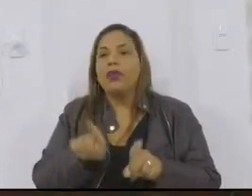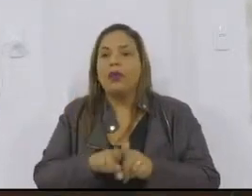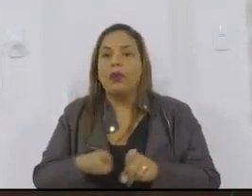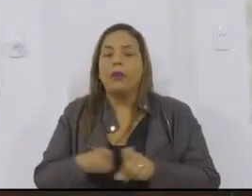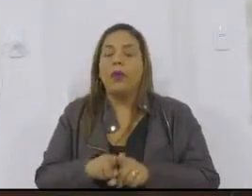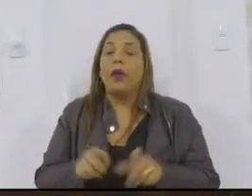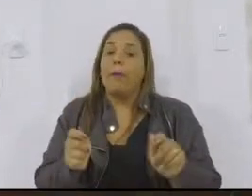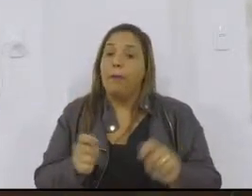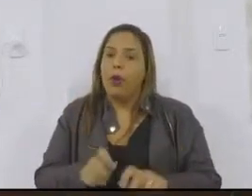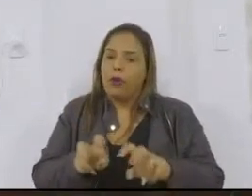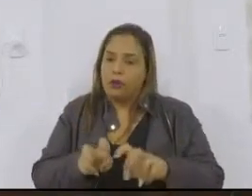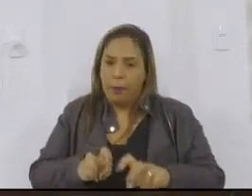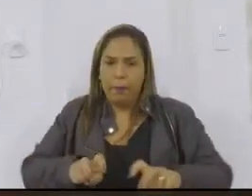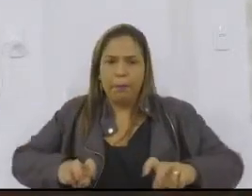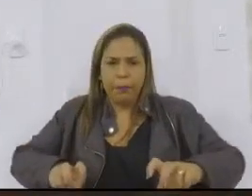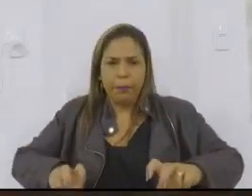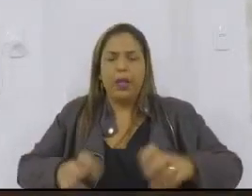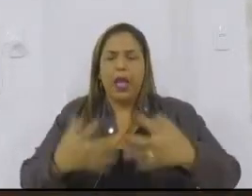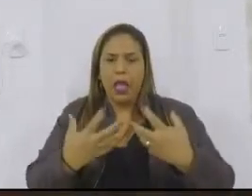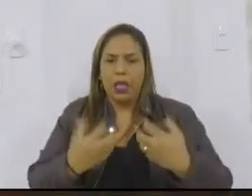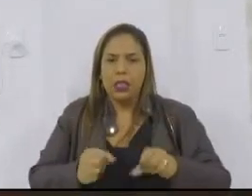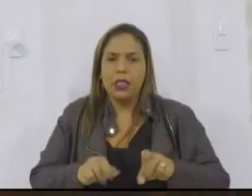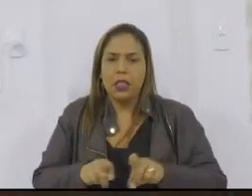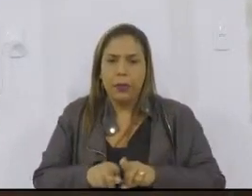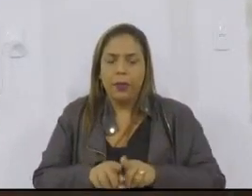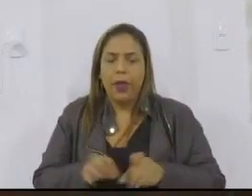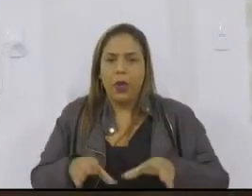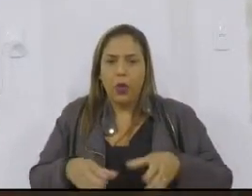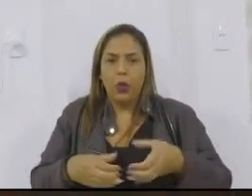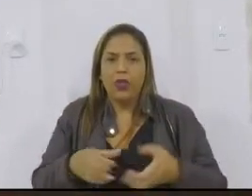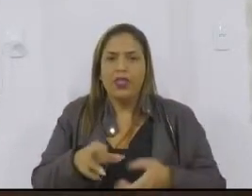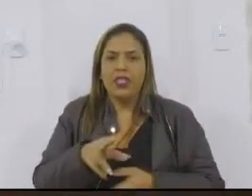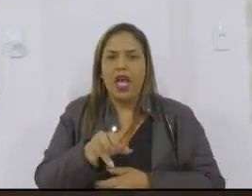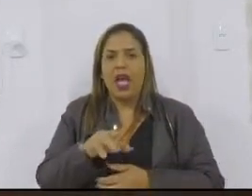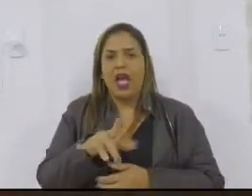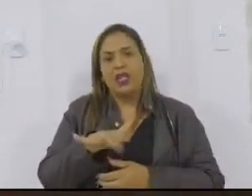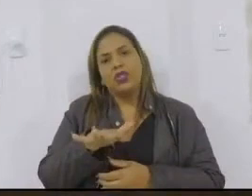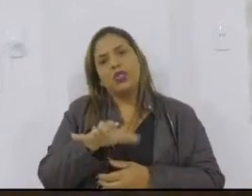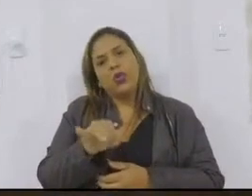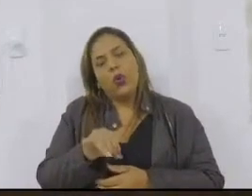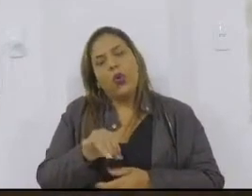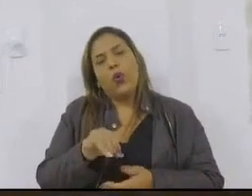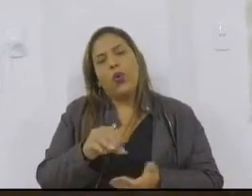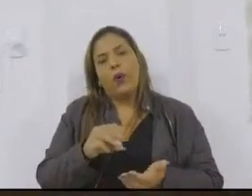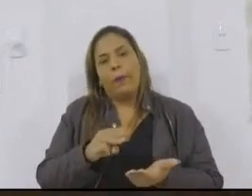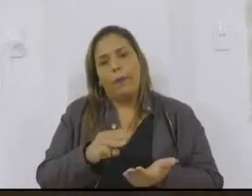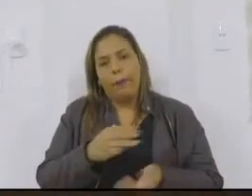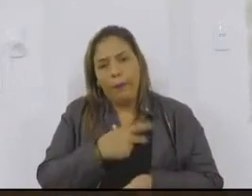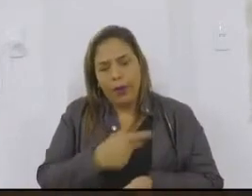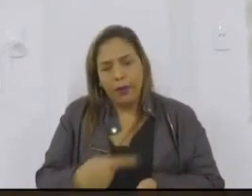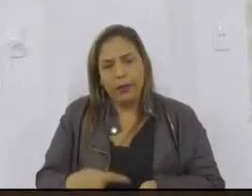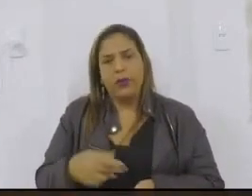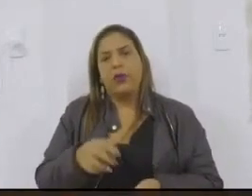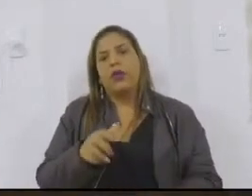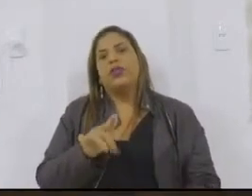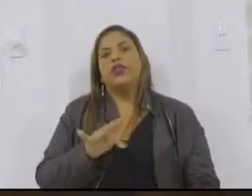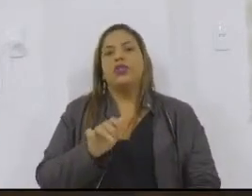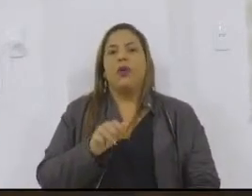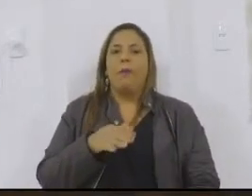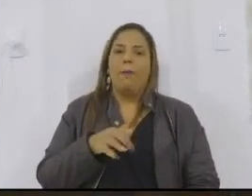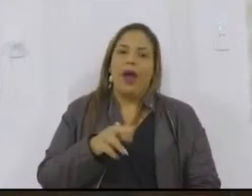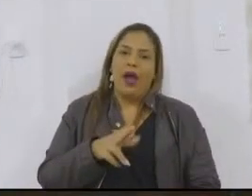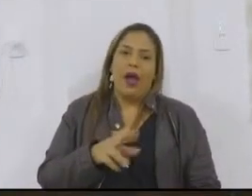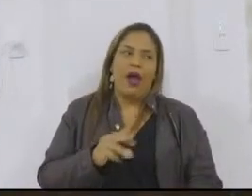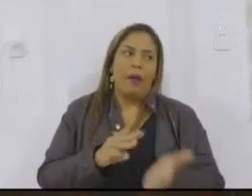em plenário. Comissão de Justiça e Redação, Sérgio Gonçalves, presidente e relator, Gilmar Cordeiro, membro, Leandro